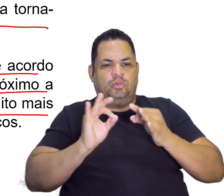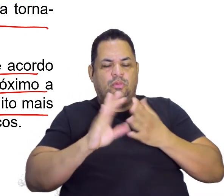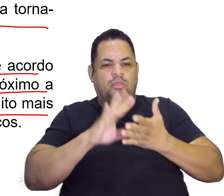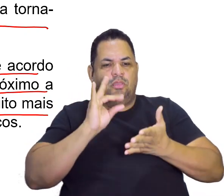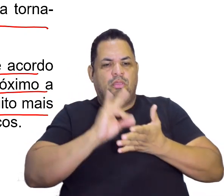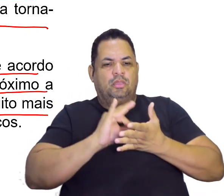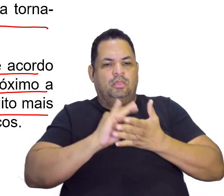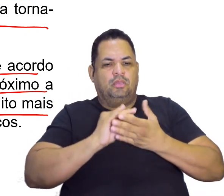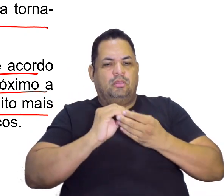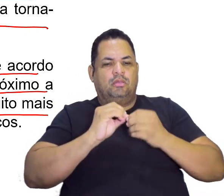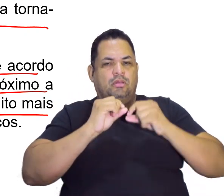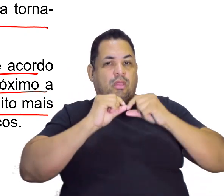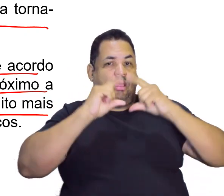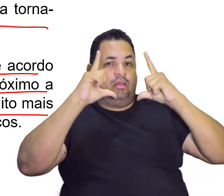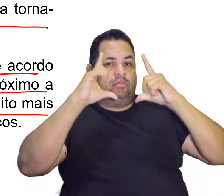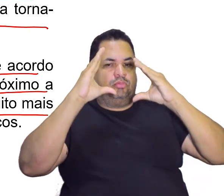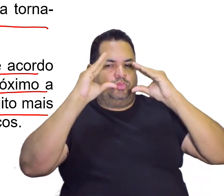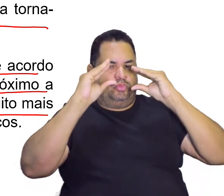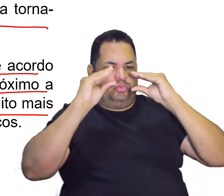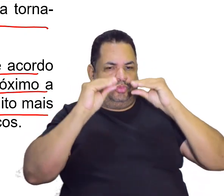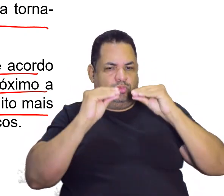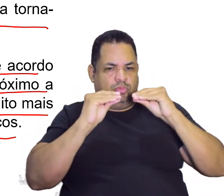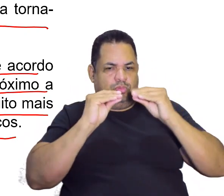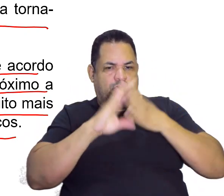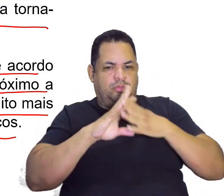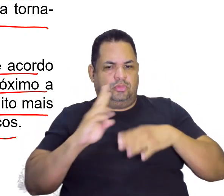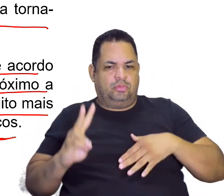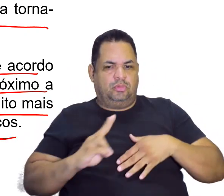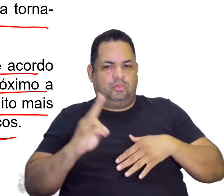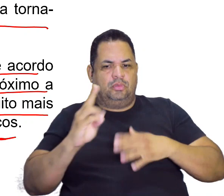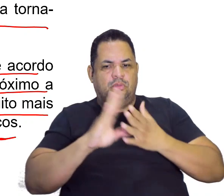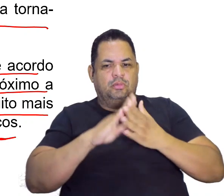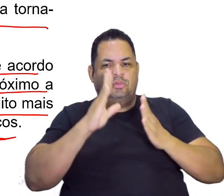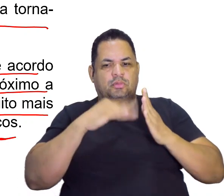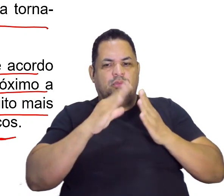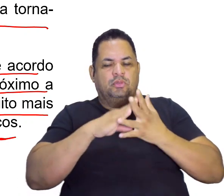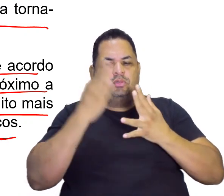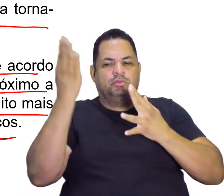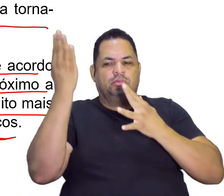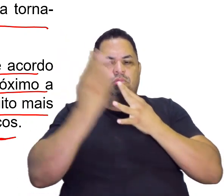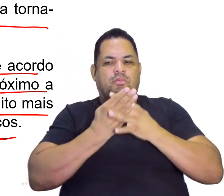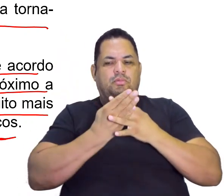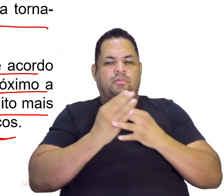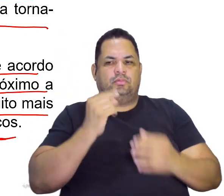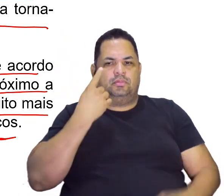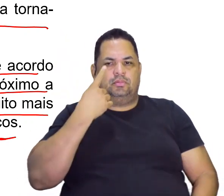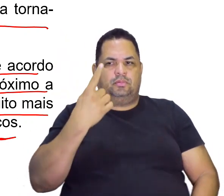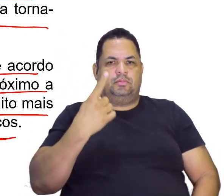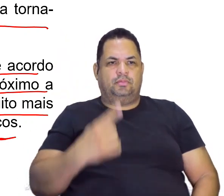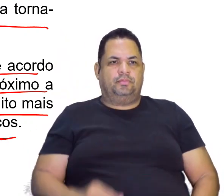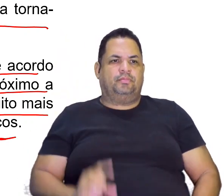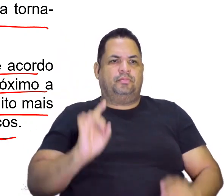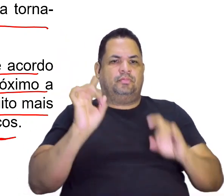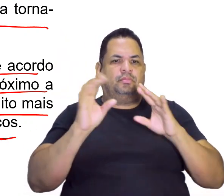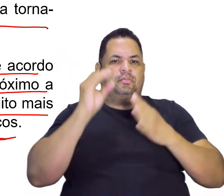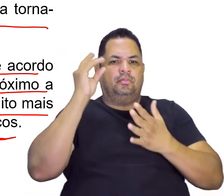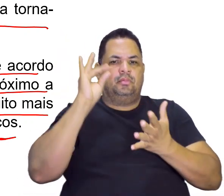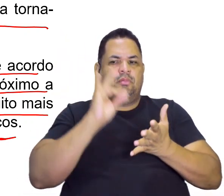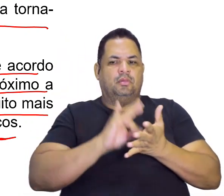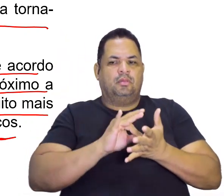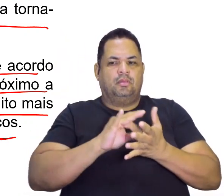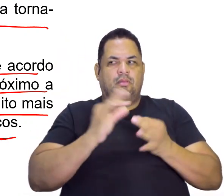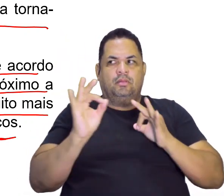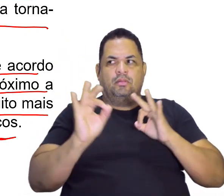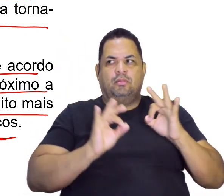que o claro escuro, tão valorizado pelos pintores barrocos. Então vamos ver aí, diante de cada afirmação